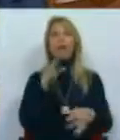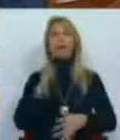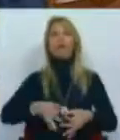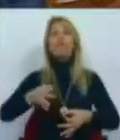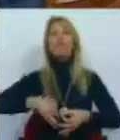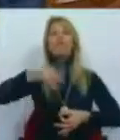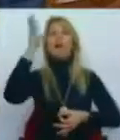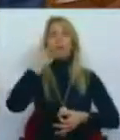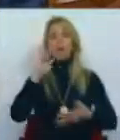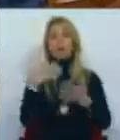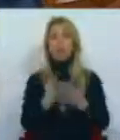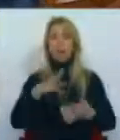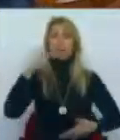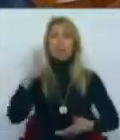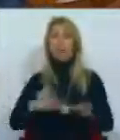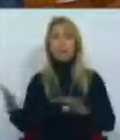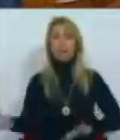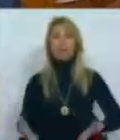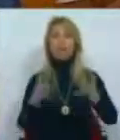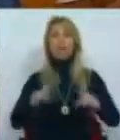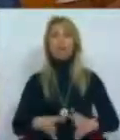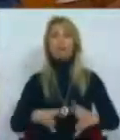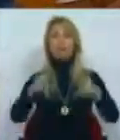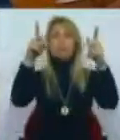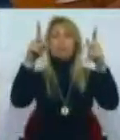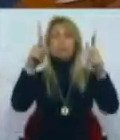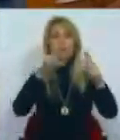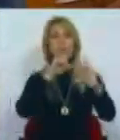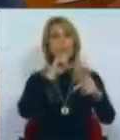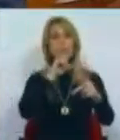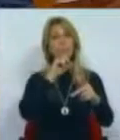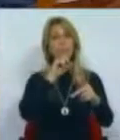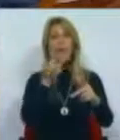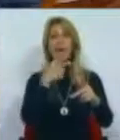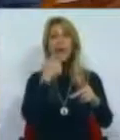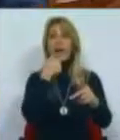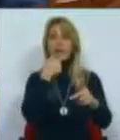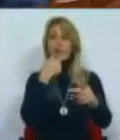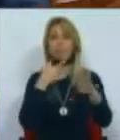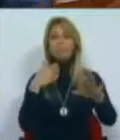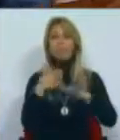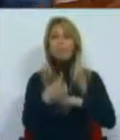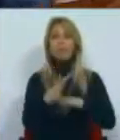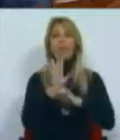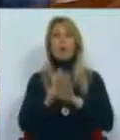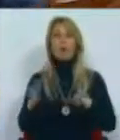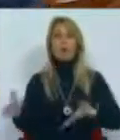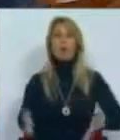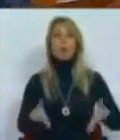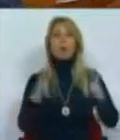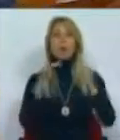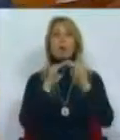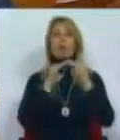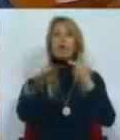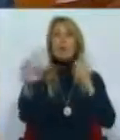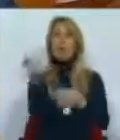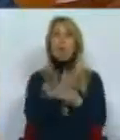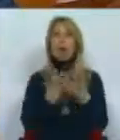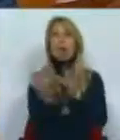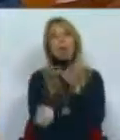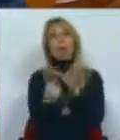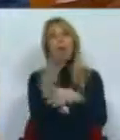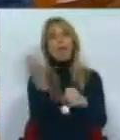na senda do progresso, o que só é possível através de um crescimento sustentável da economia que dê emprego